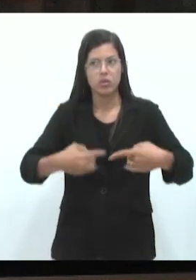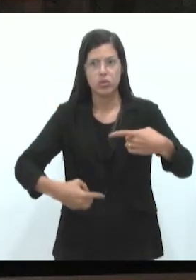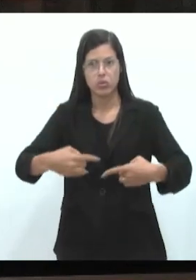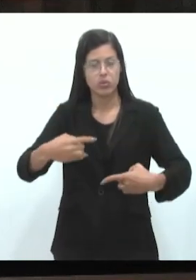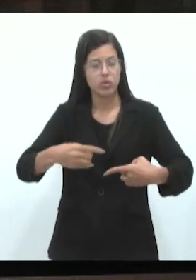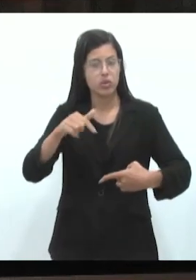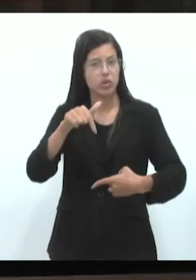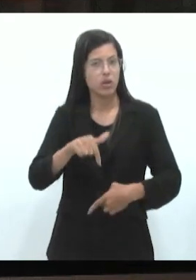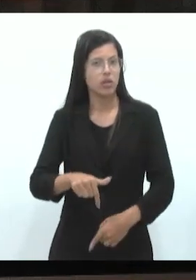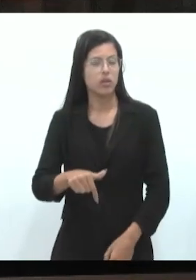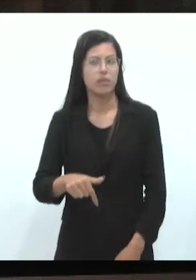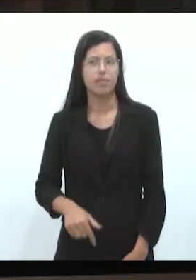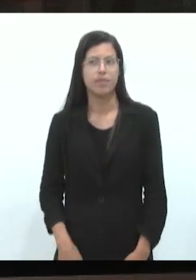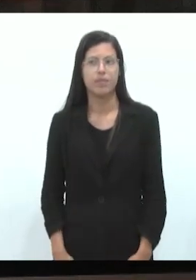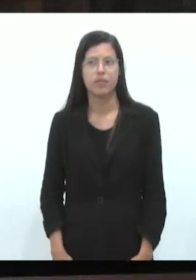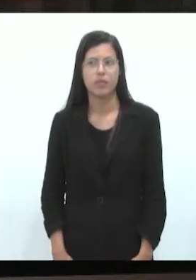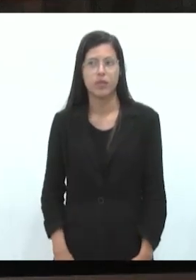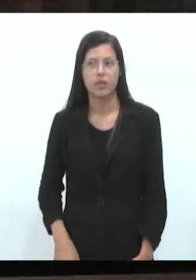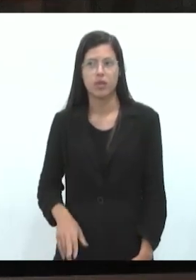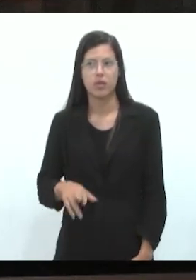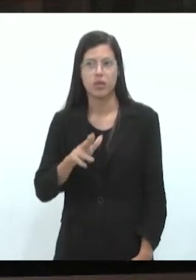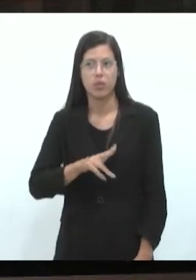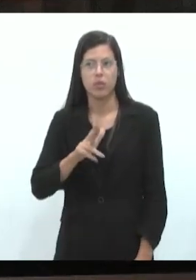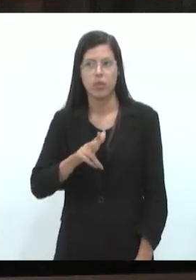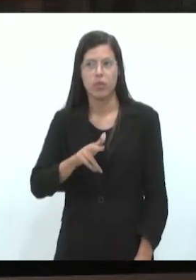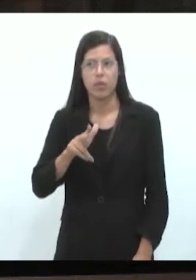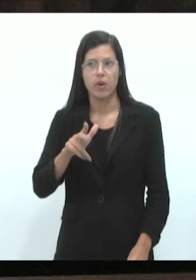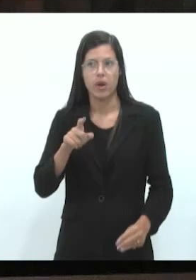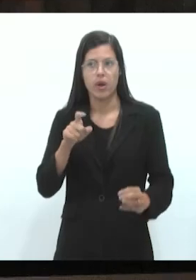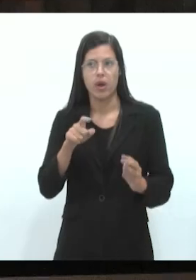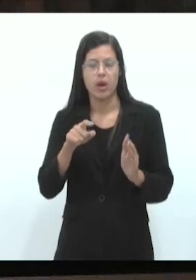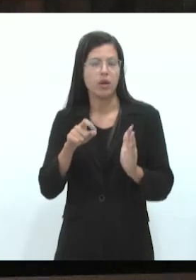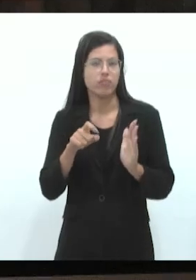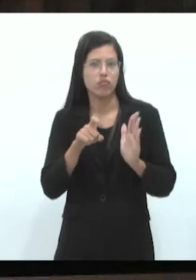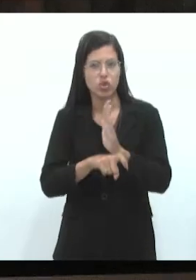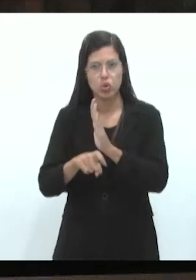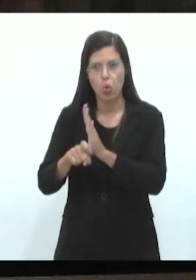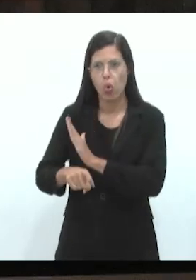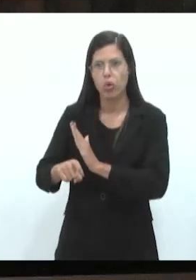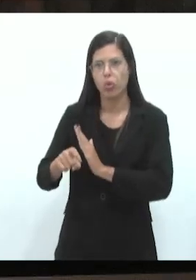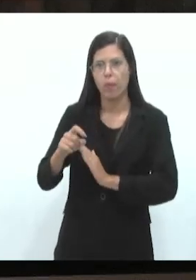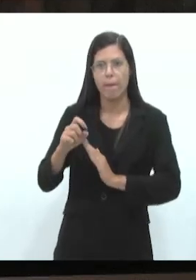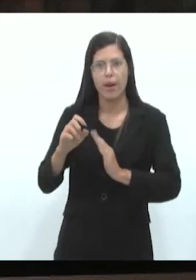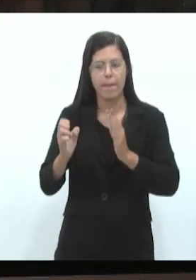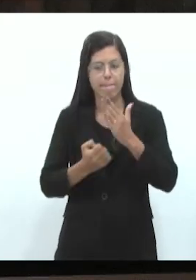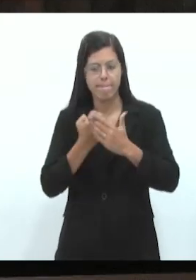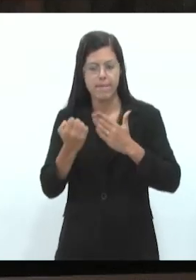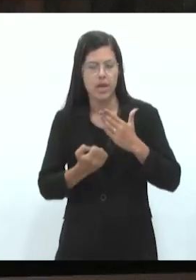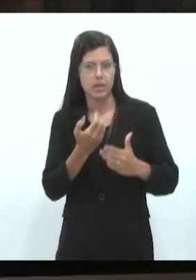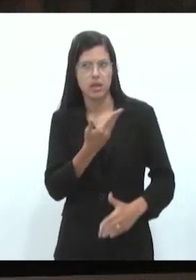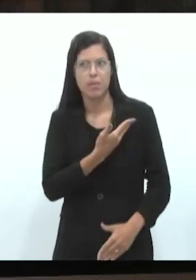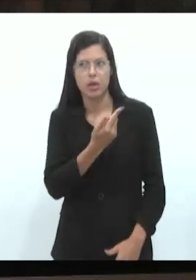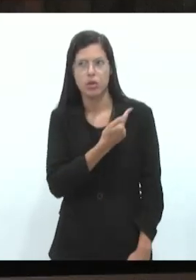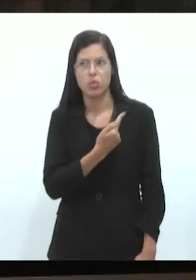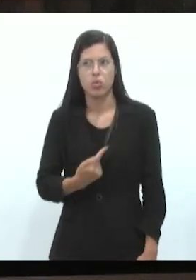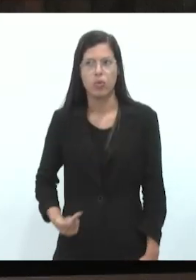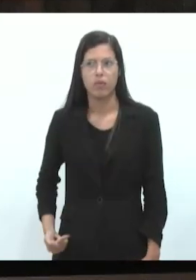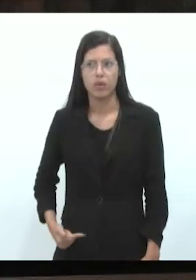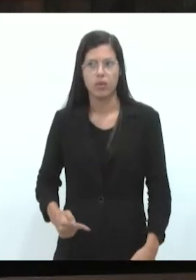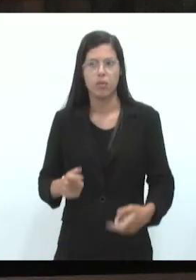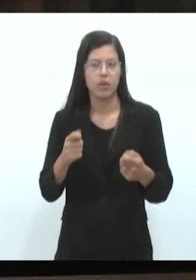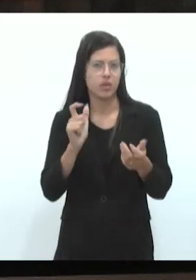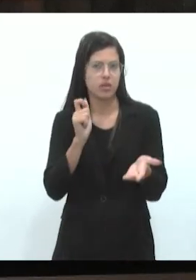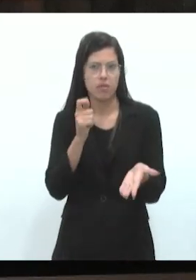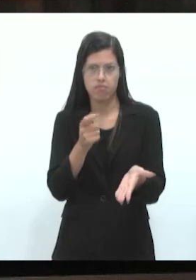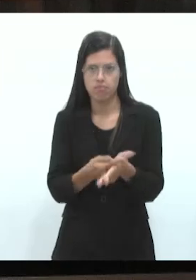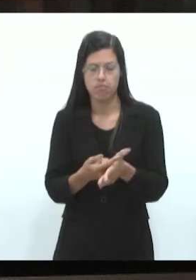aqui não imunidade tributária para a grande empresa que é amiga do governador, ou seja, a empresa amiga do governador não pagar